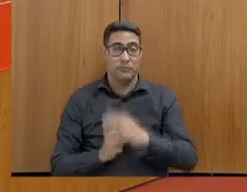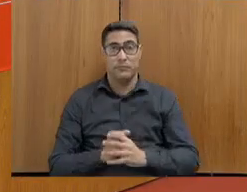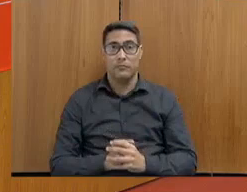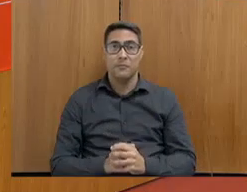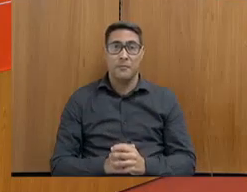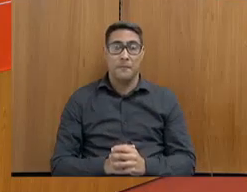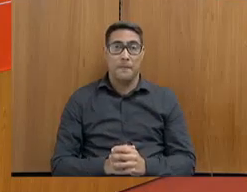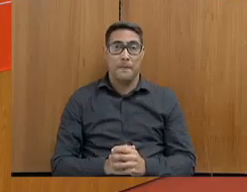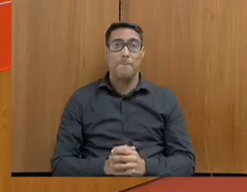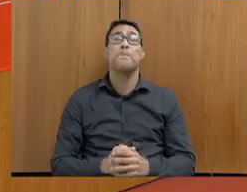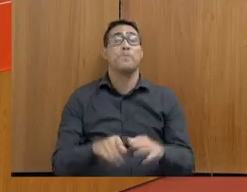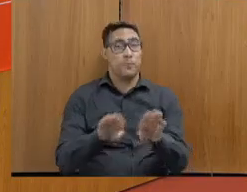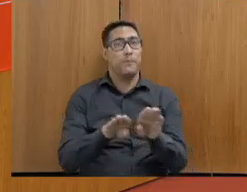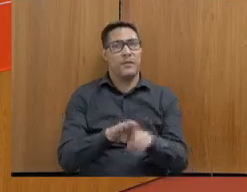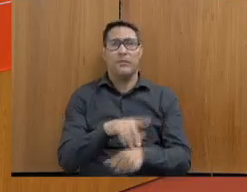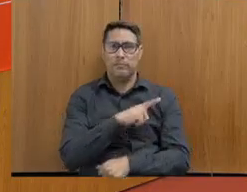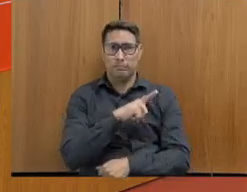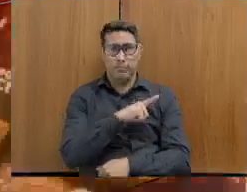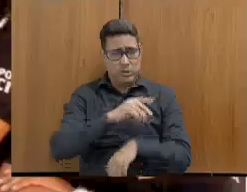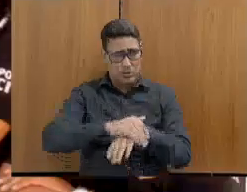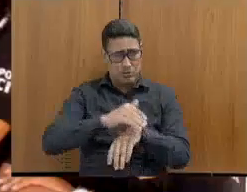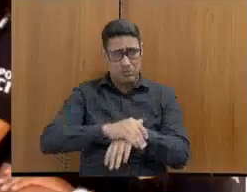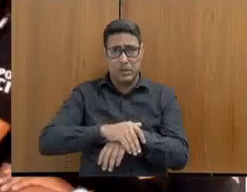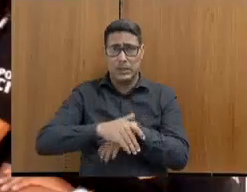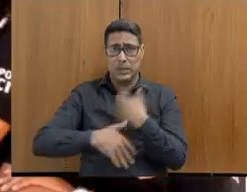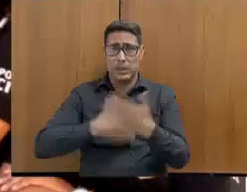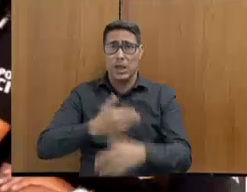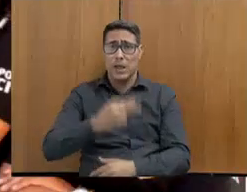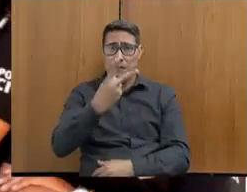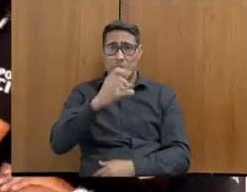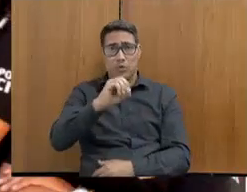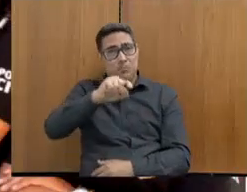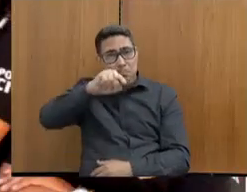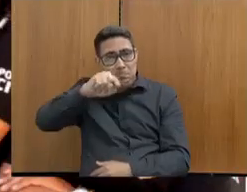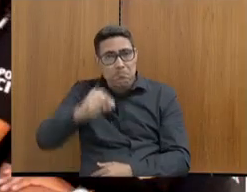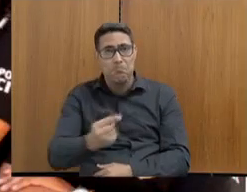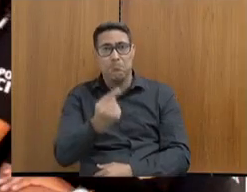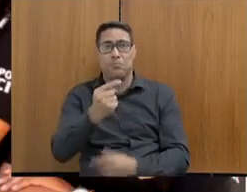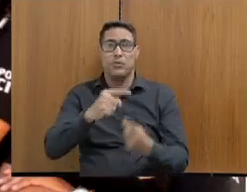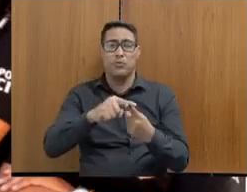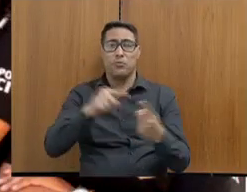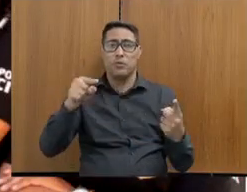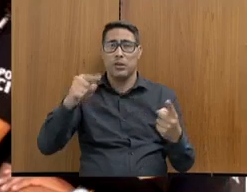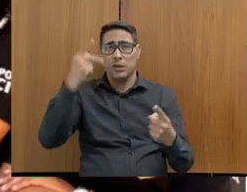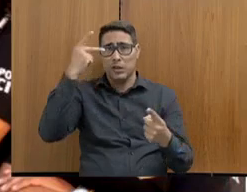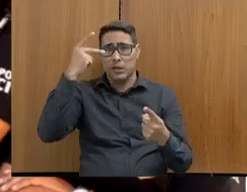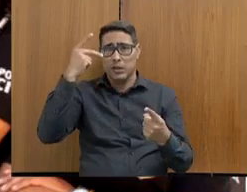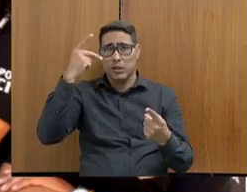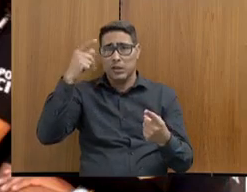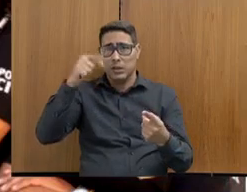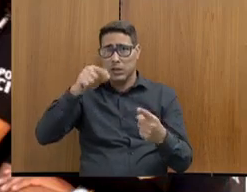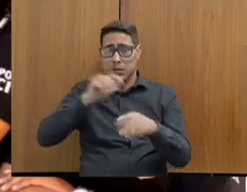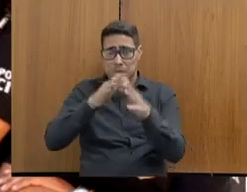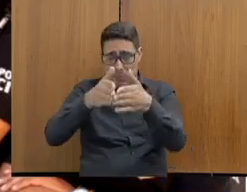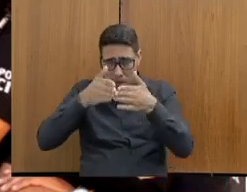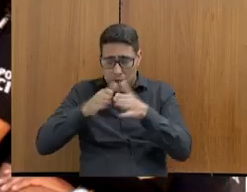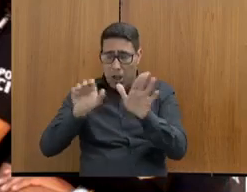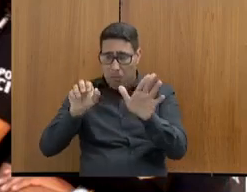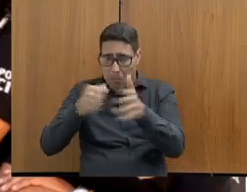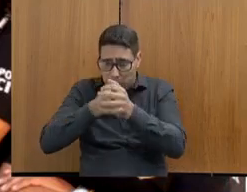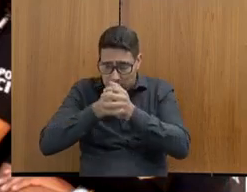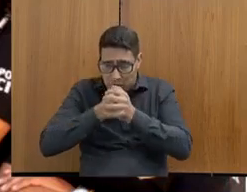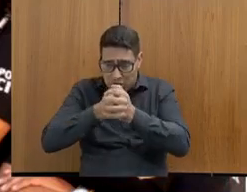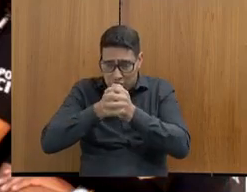nós tivemos é o encaminhamento de mais de 20 mil expedientes apartados de medida protetiva de urgência